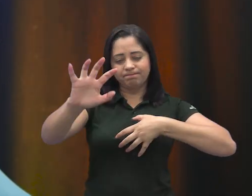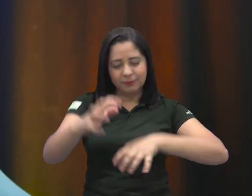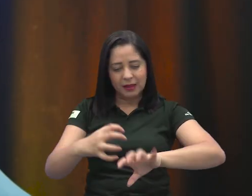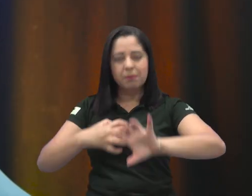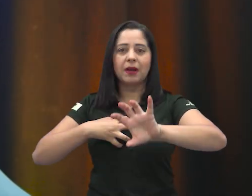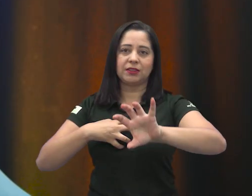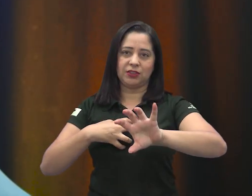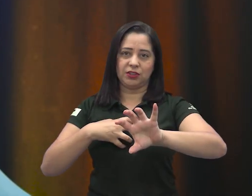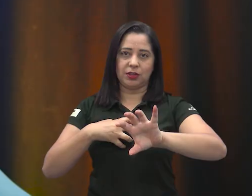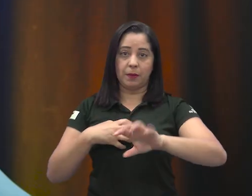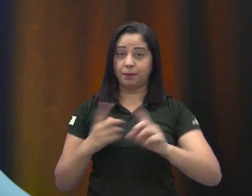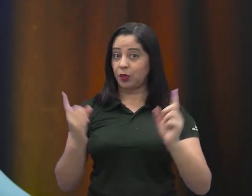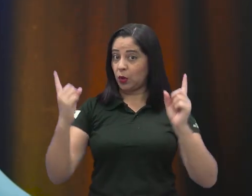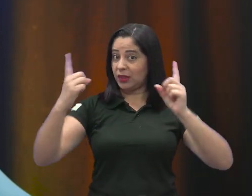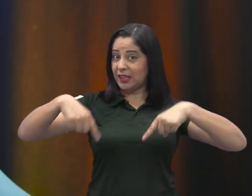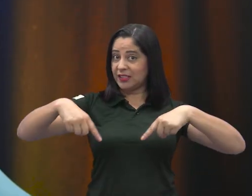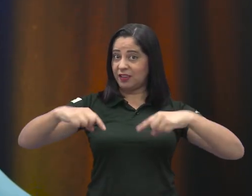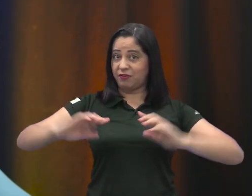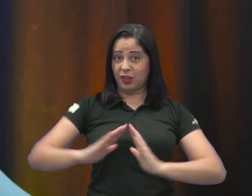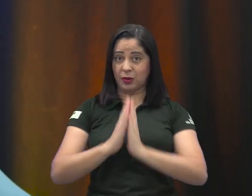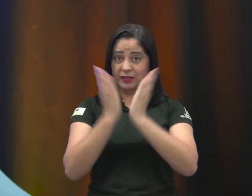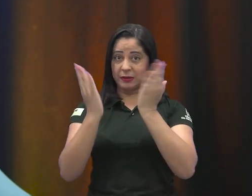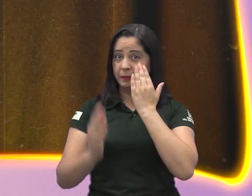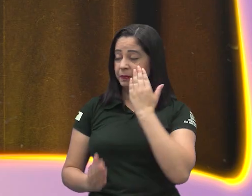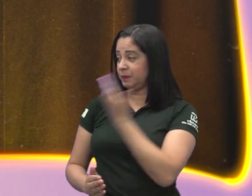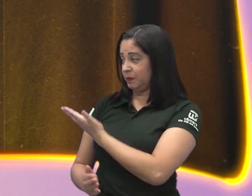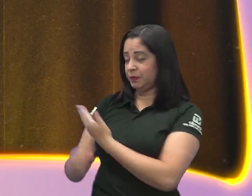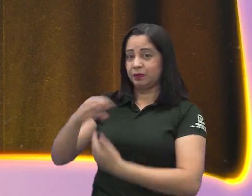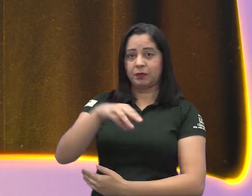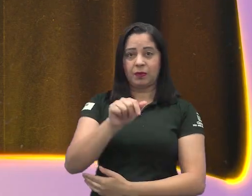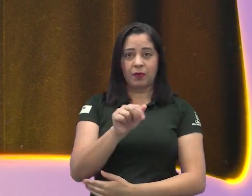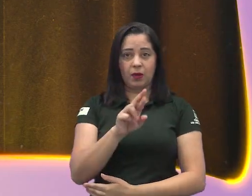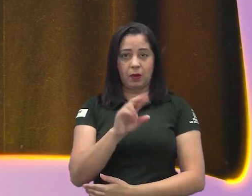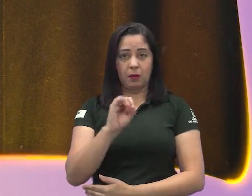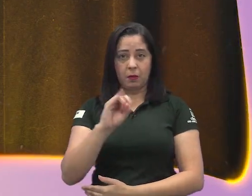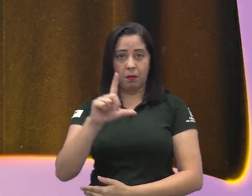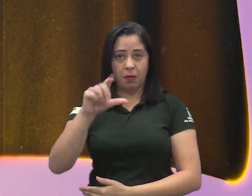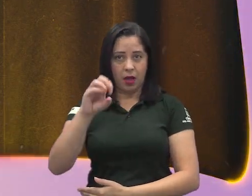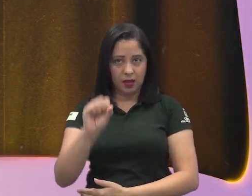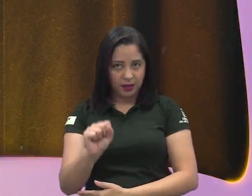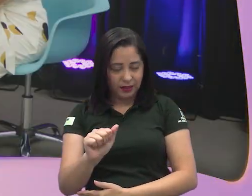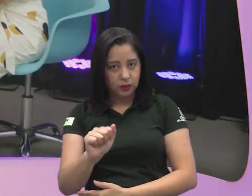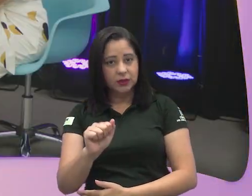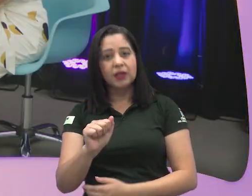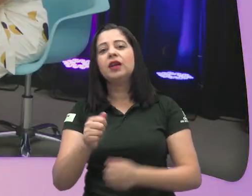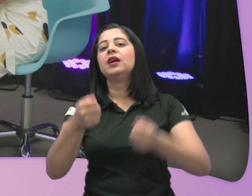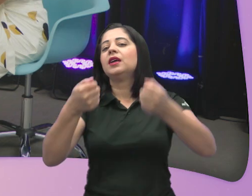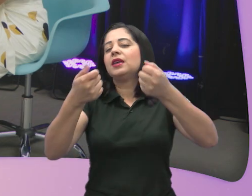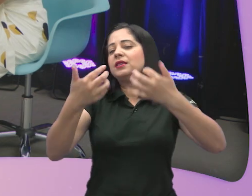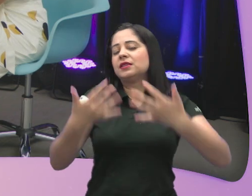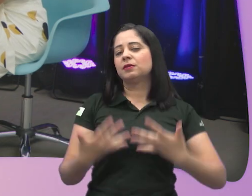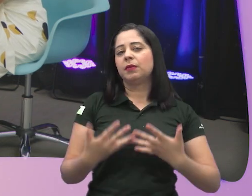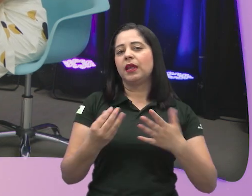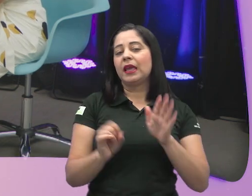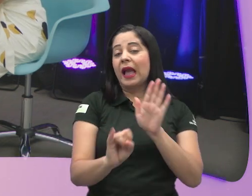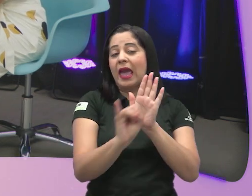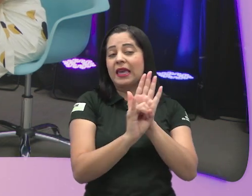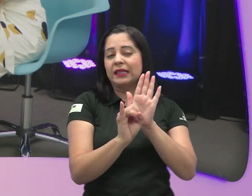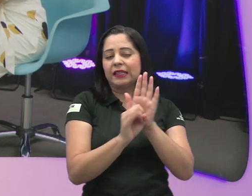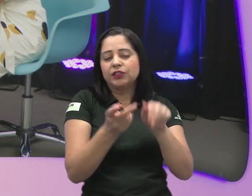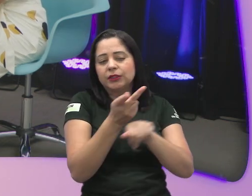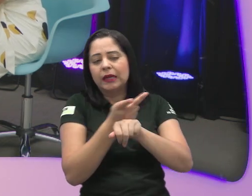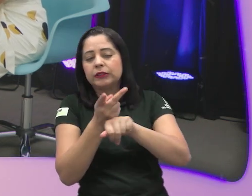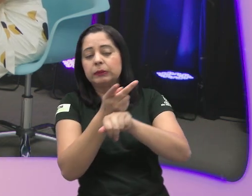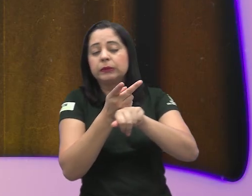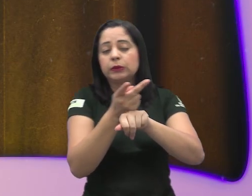cultivar a empatia. No quadro Desafio Inspiração, a atriz Marilda Carvalho fala sobre a luta pela identidade e